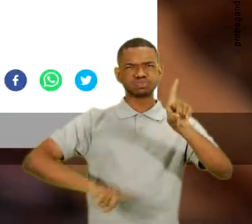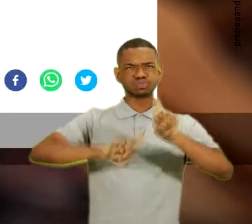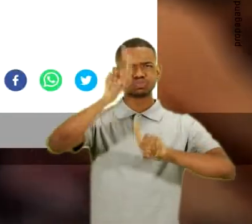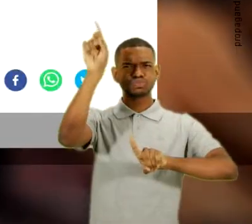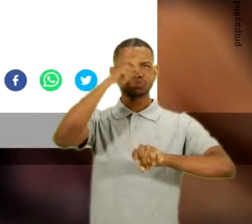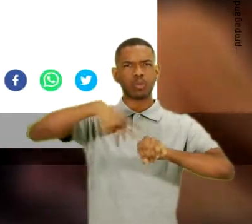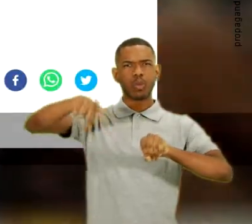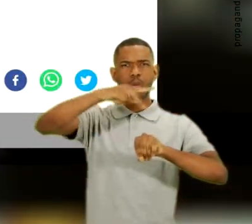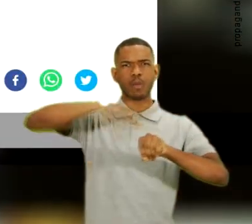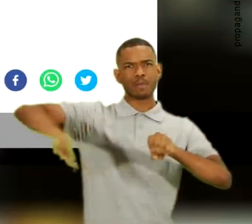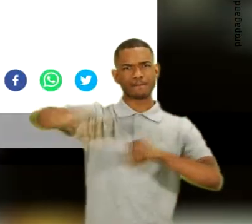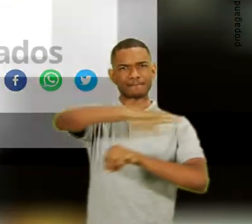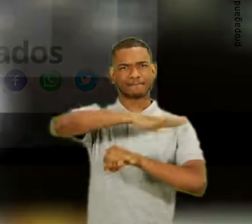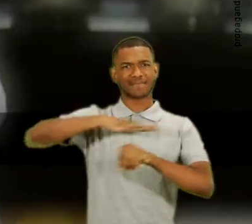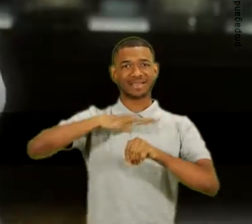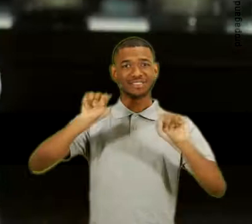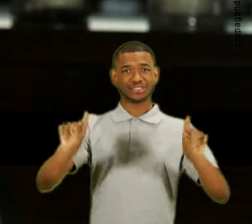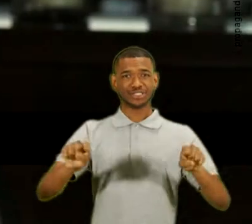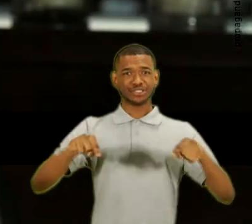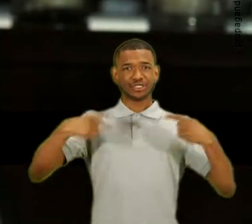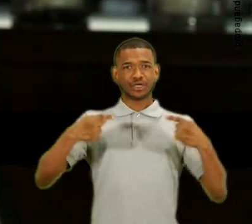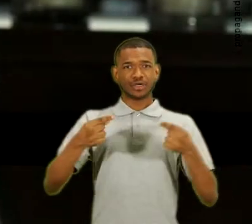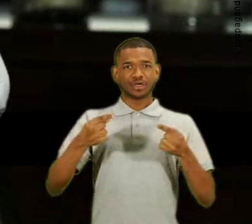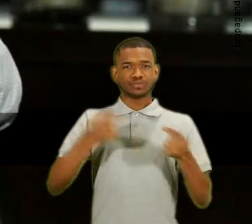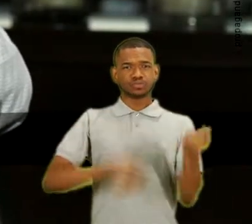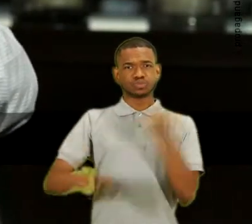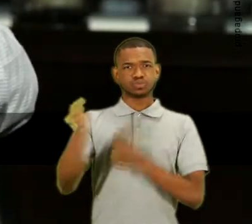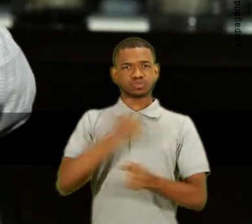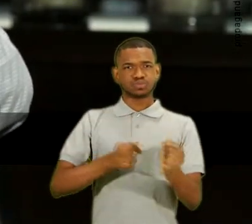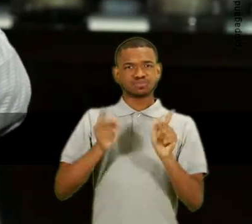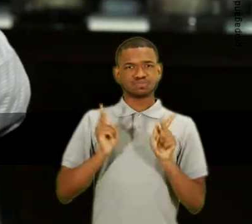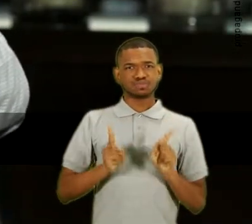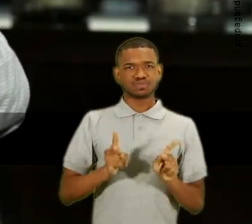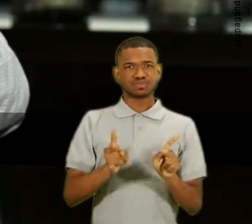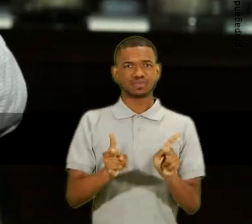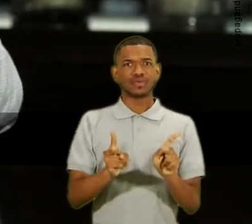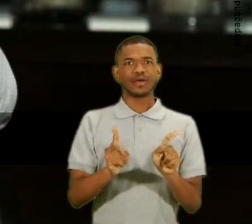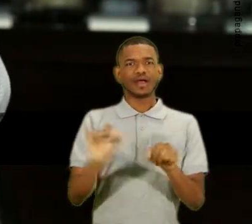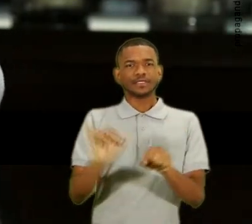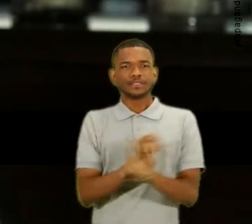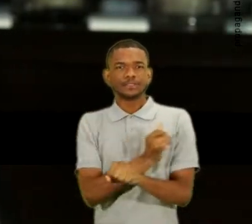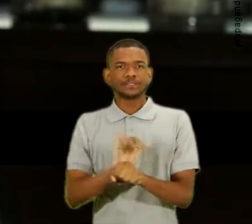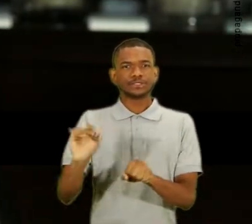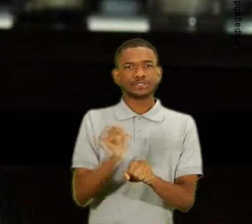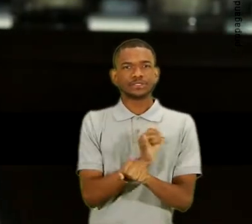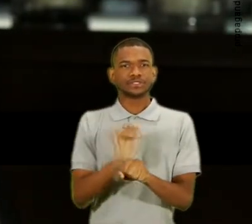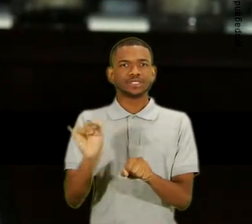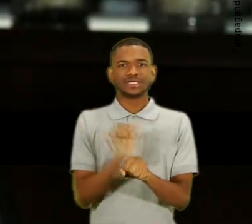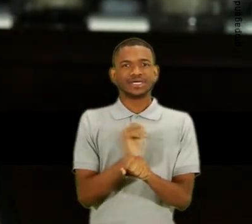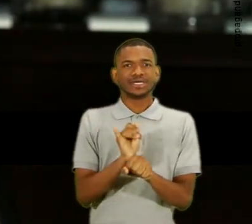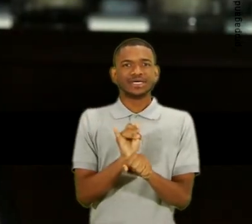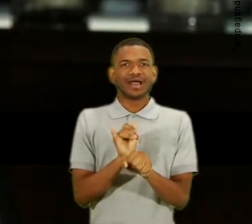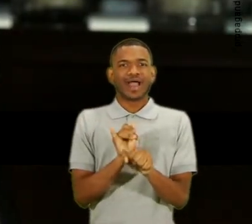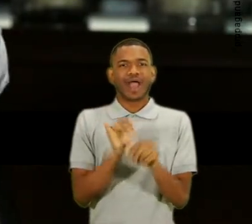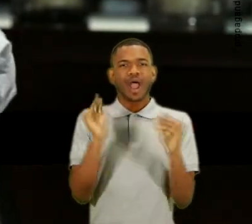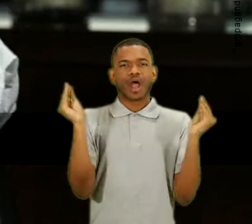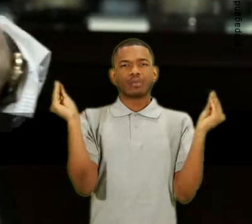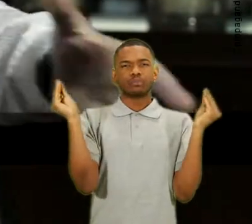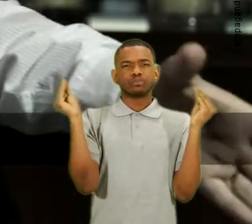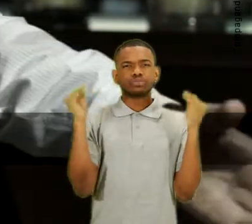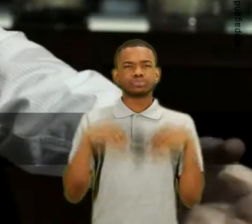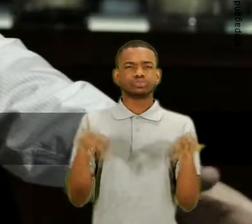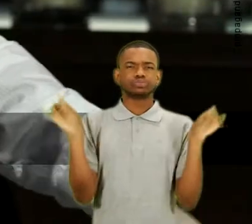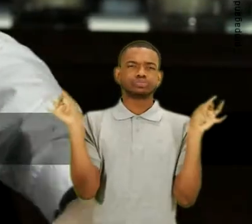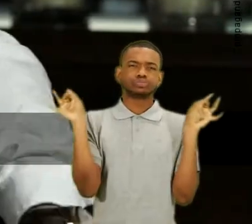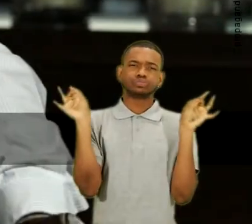continuam a crescer em todo o país o segredo é o adoecer enquanto não tivesse o sistema de saúde porque